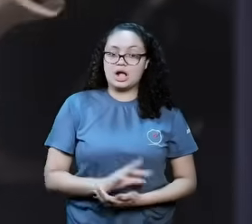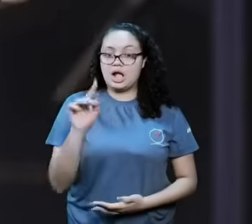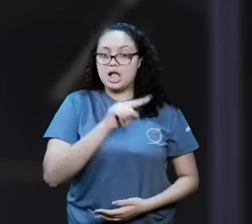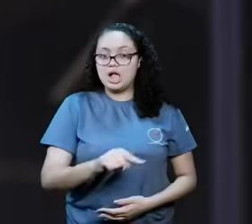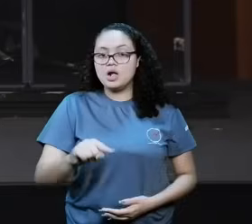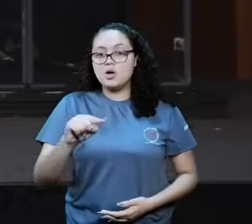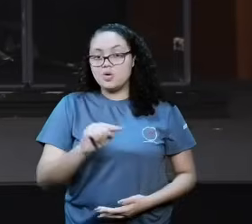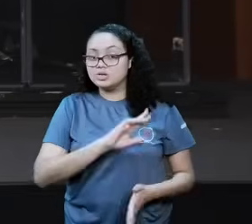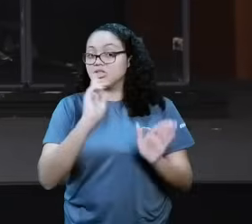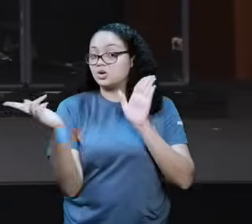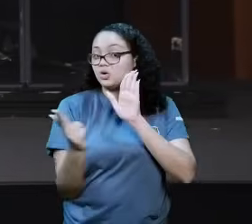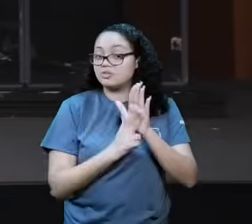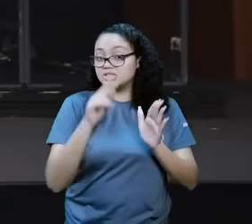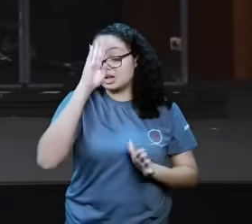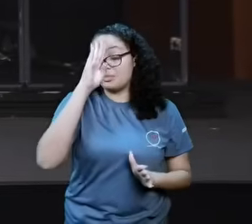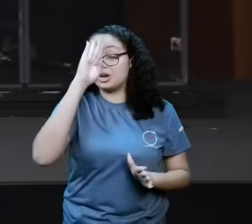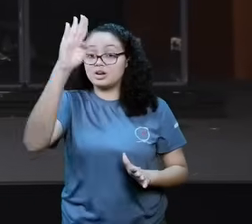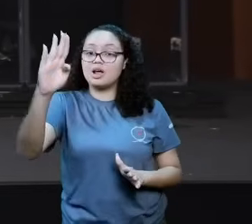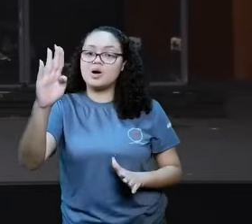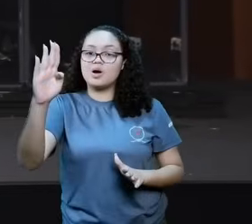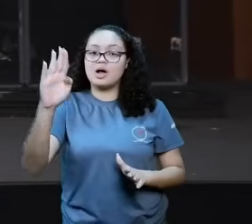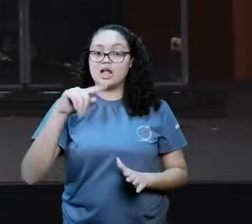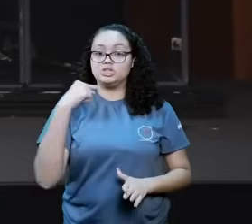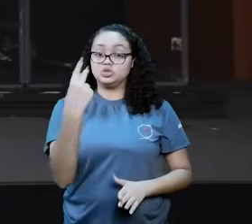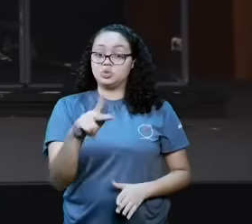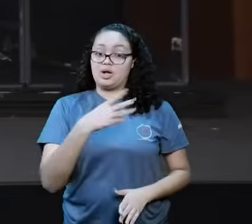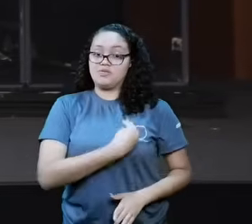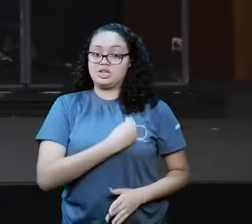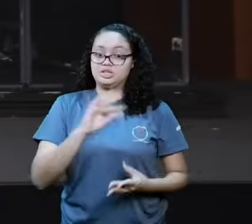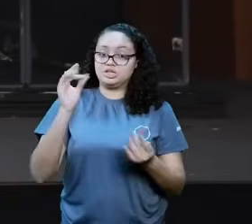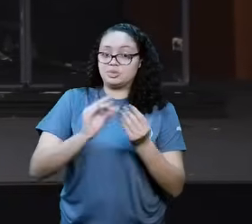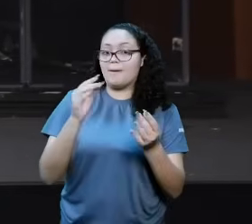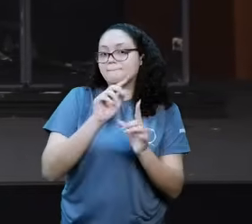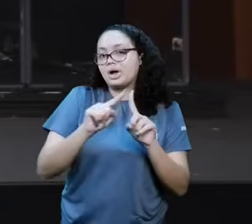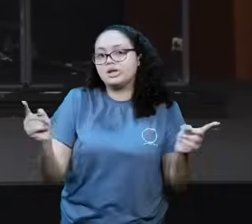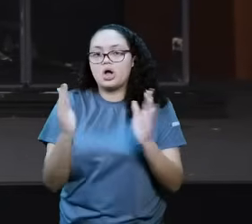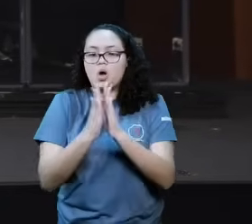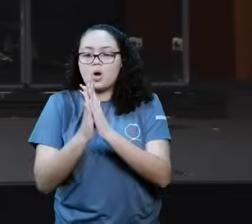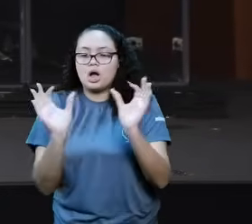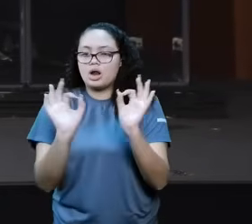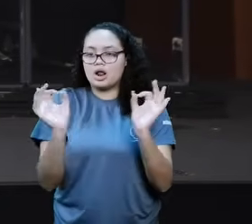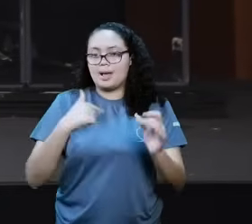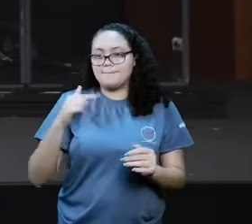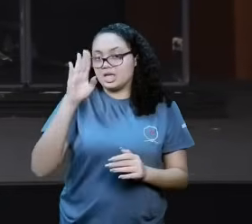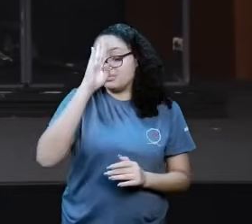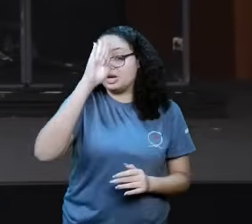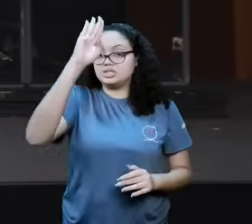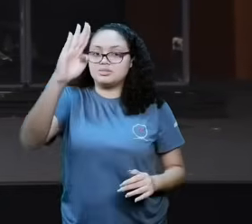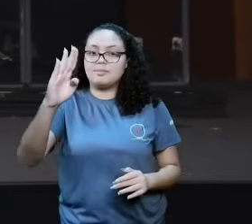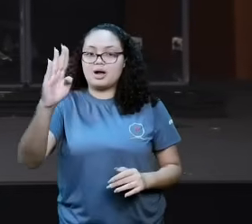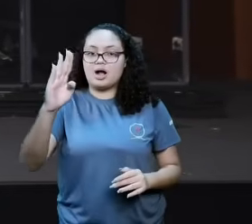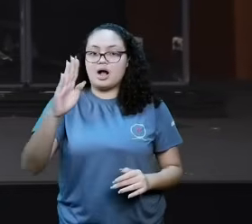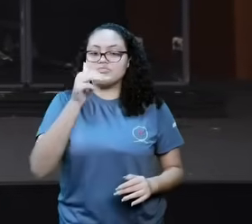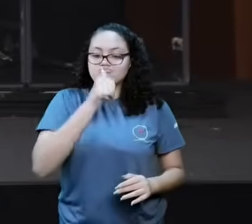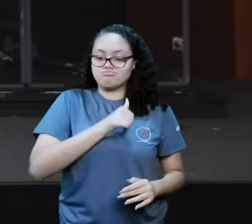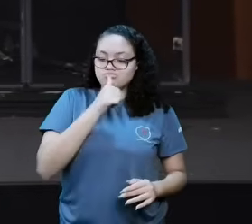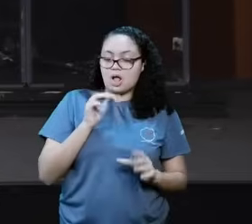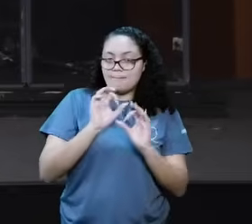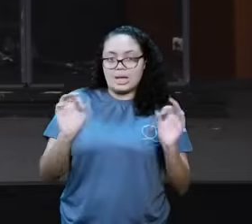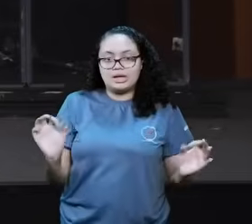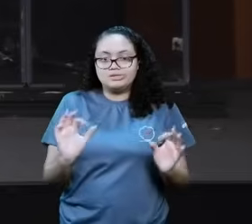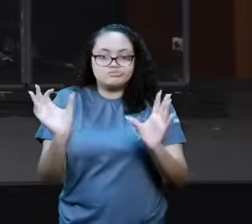Você admite que a prioridade deveria ser sua vida espiritual, mas não ora. Admite que a minha prioridade deveria ser o jejum, mas não